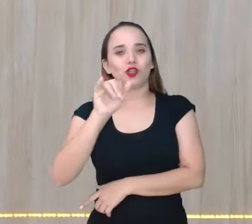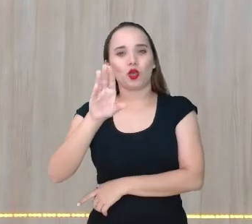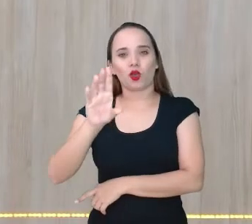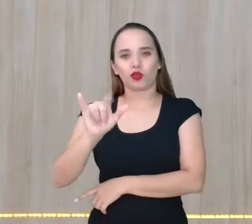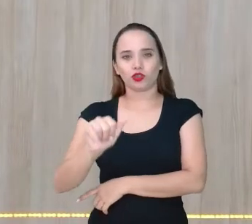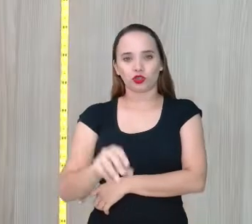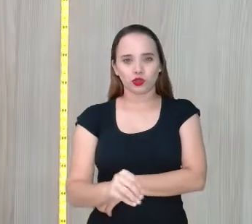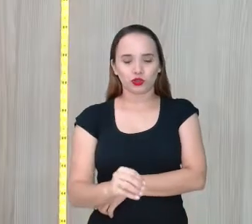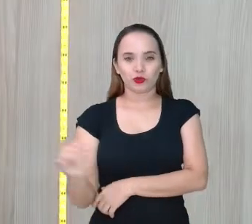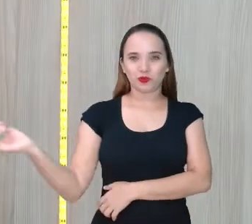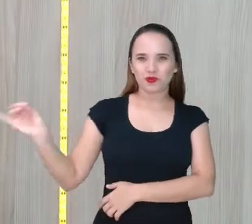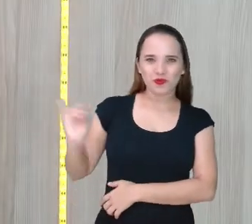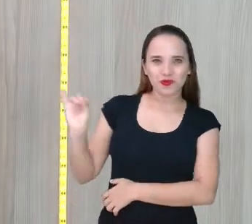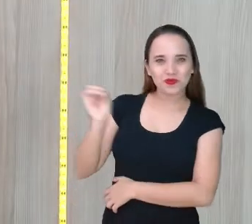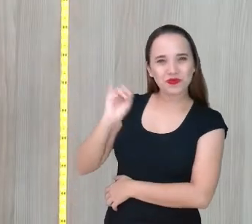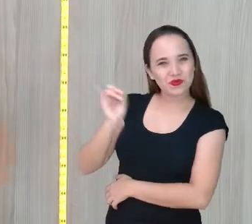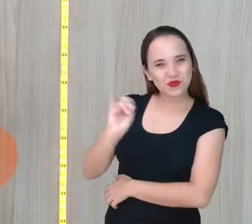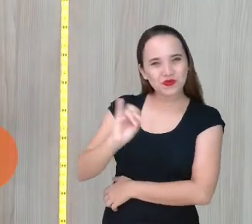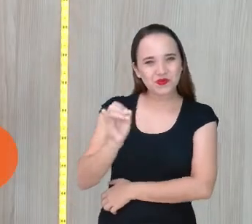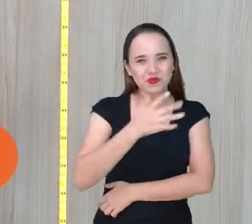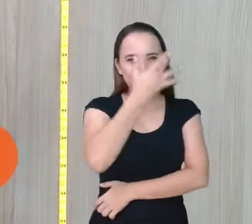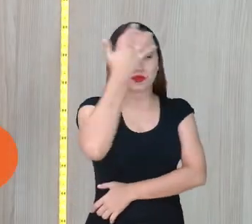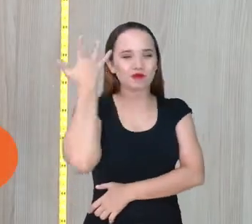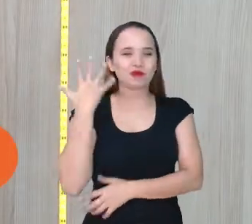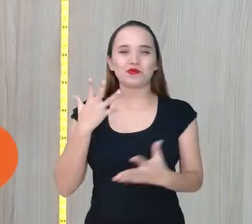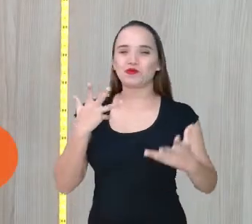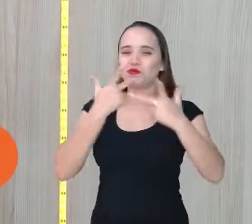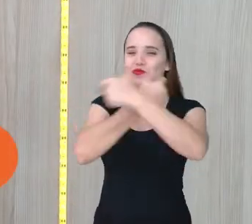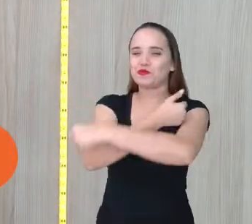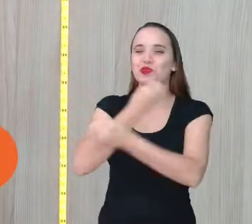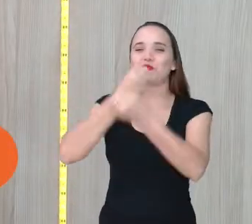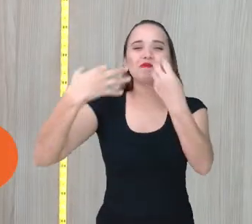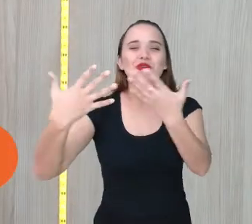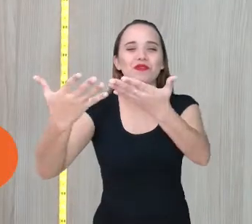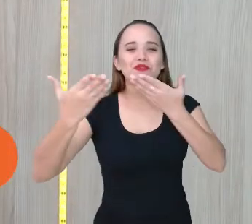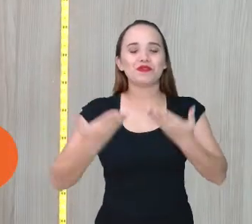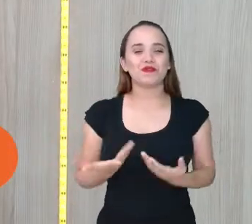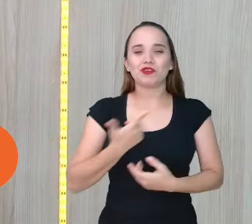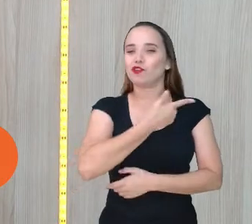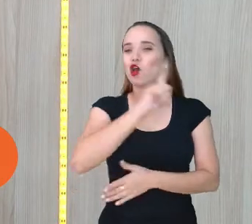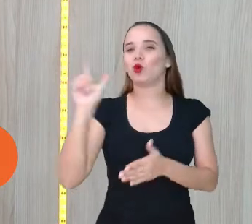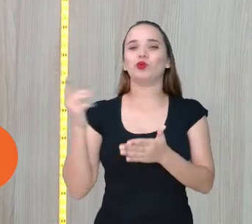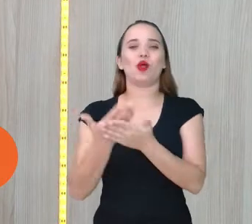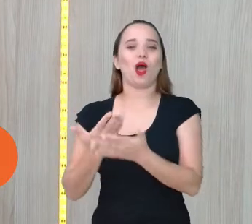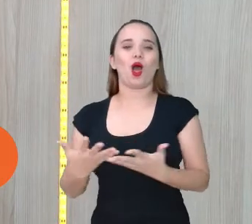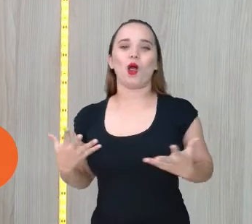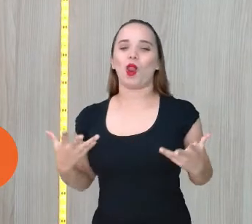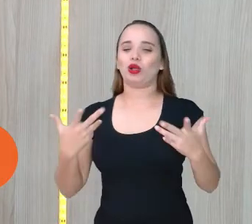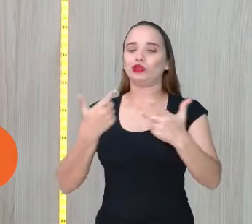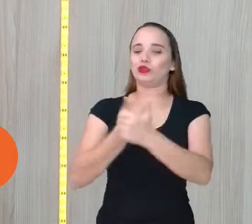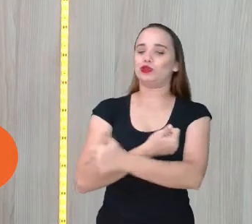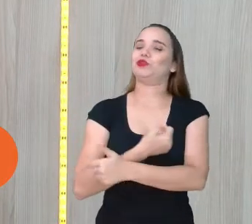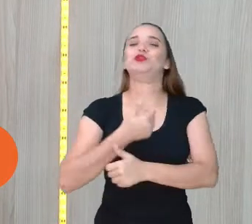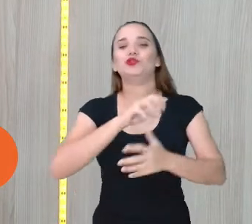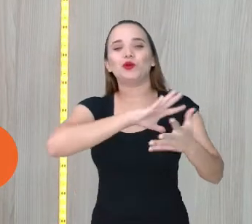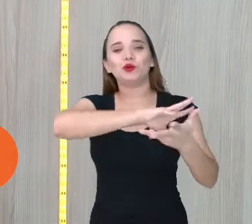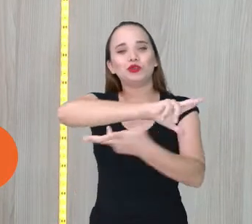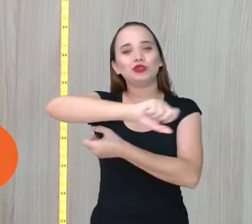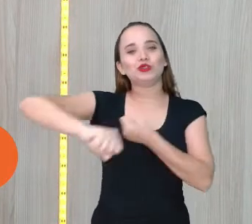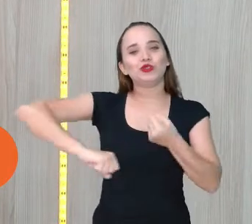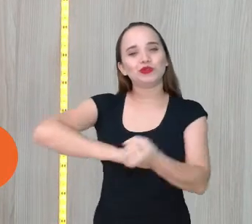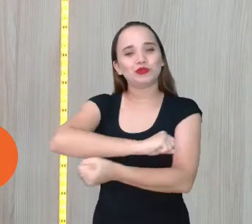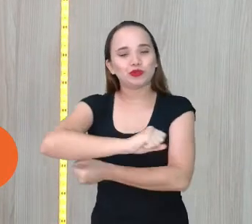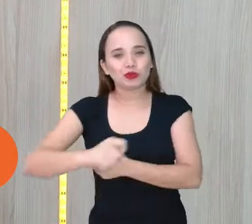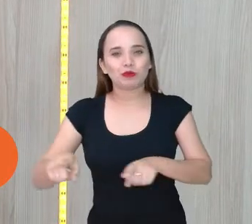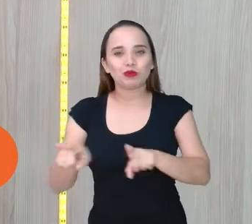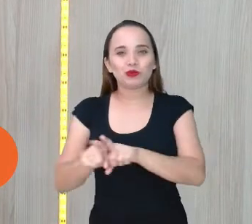Giorgio. Alô, meu povo bonito, sejam bem-vindos a mais uma aula show de Geografia e Sustentabilidade com